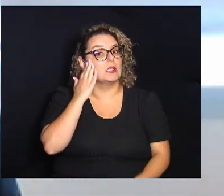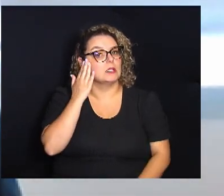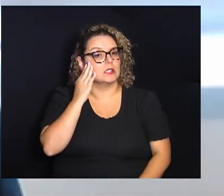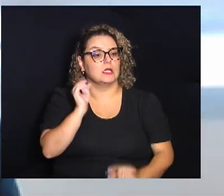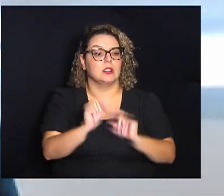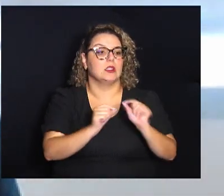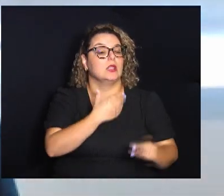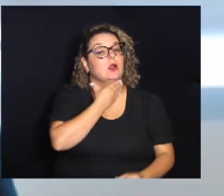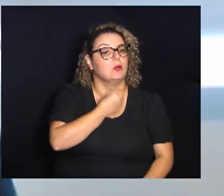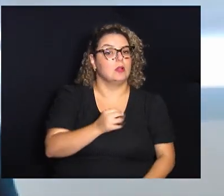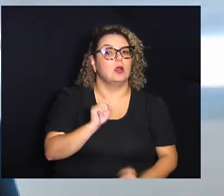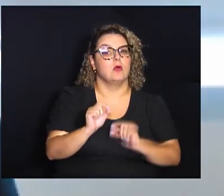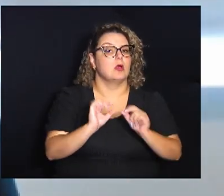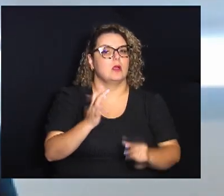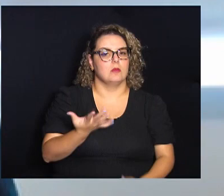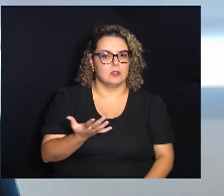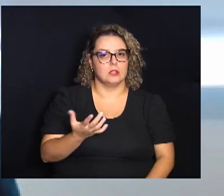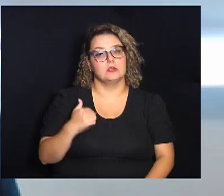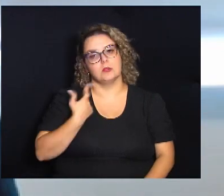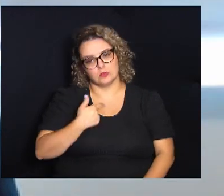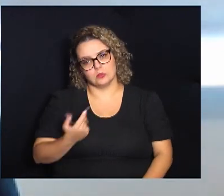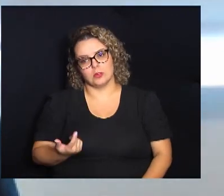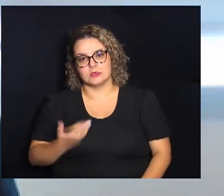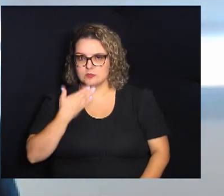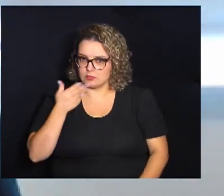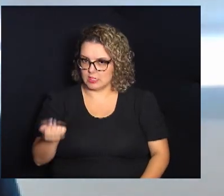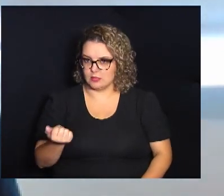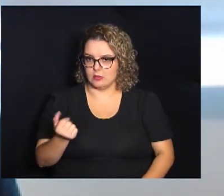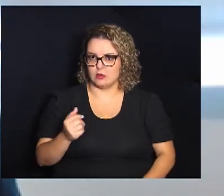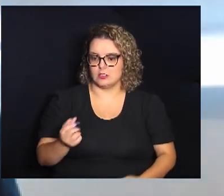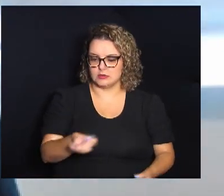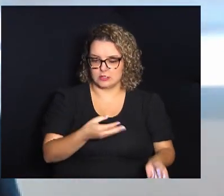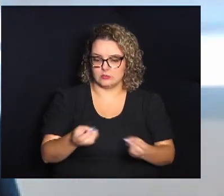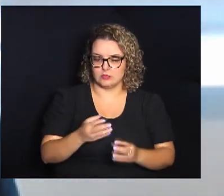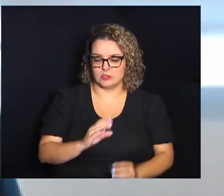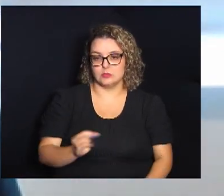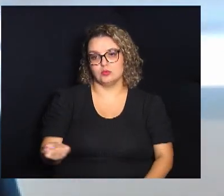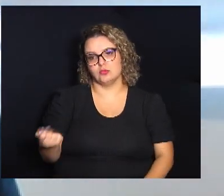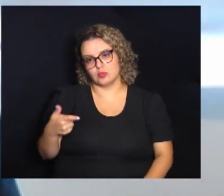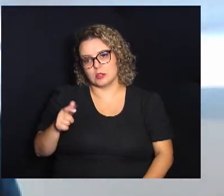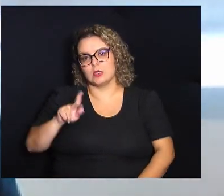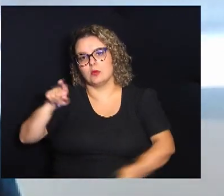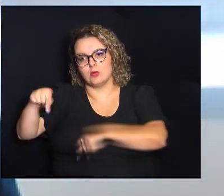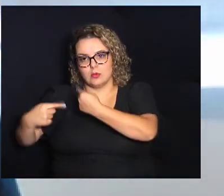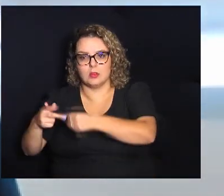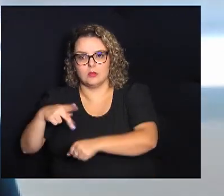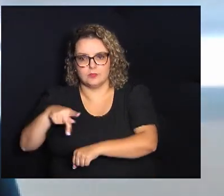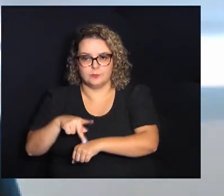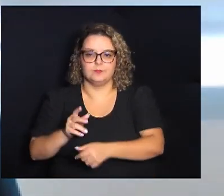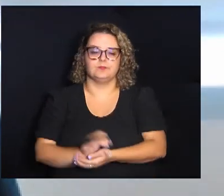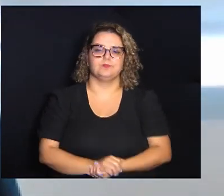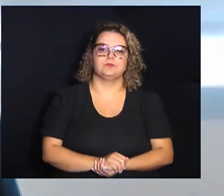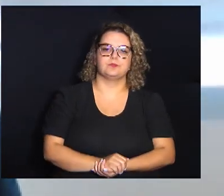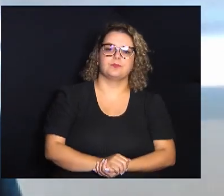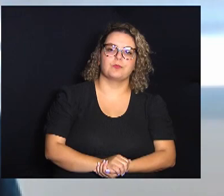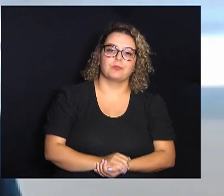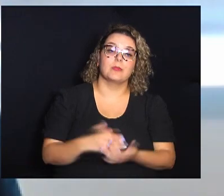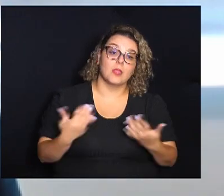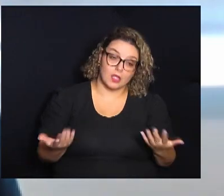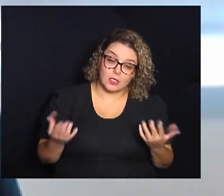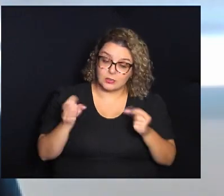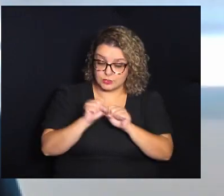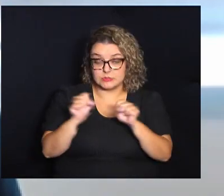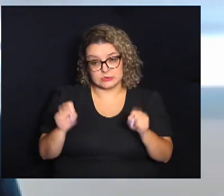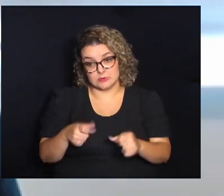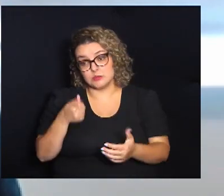que são feitas as ilegalidades e você consegue fazer o que eles chamam de tracking, né? E o sistema de